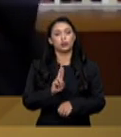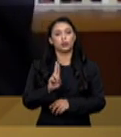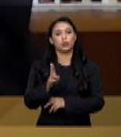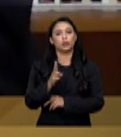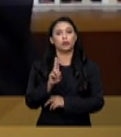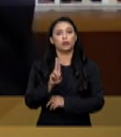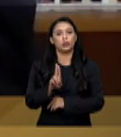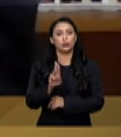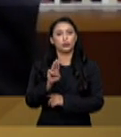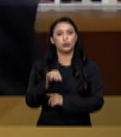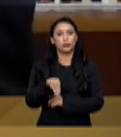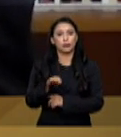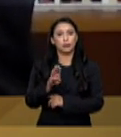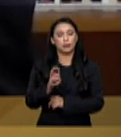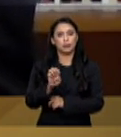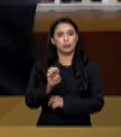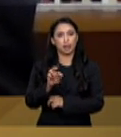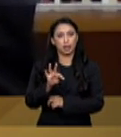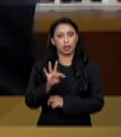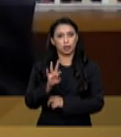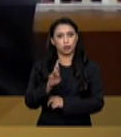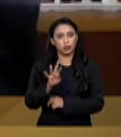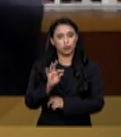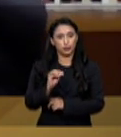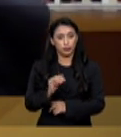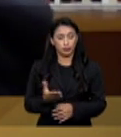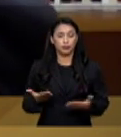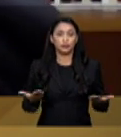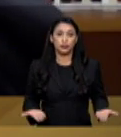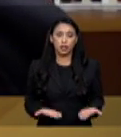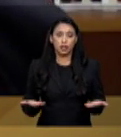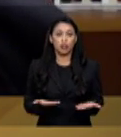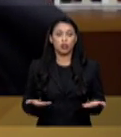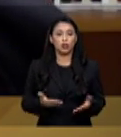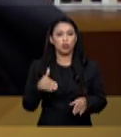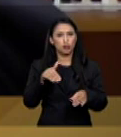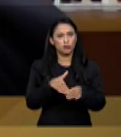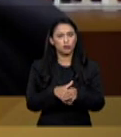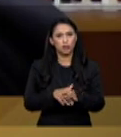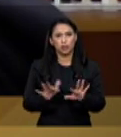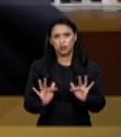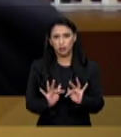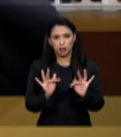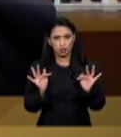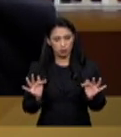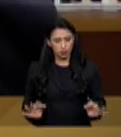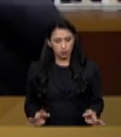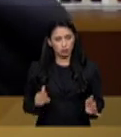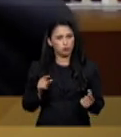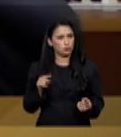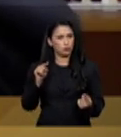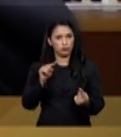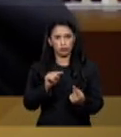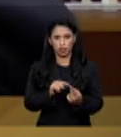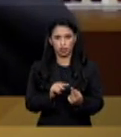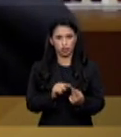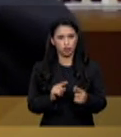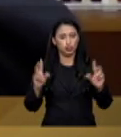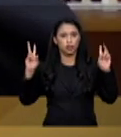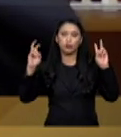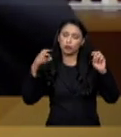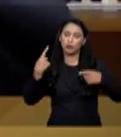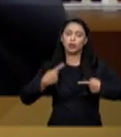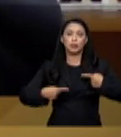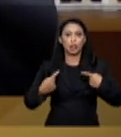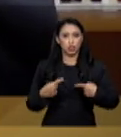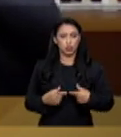Jacques. E passo ao voto, presidente, que procurei fazer simples e objetivo, como considero ser a questão em